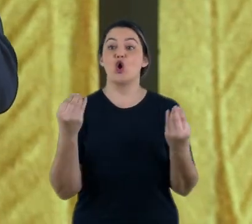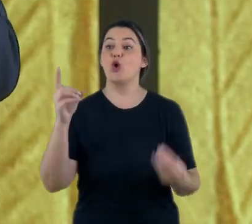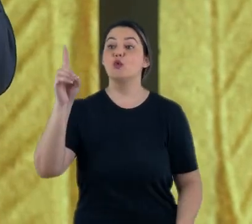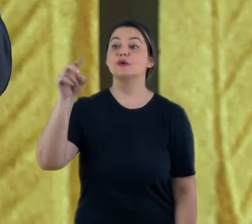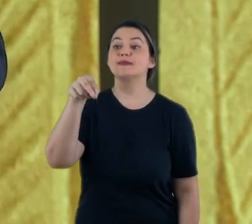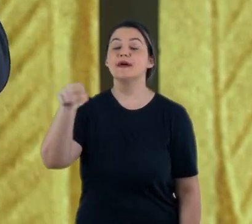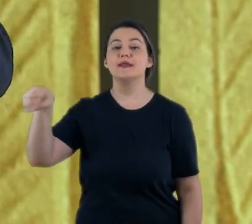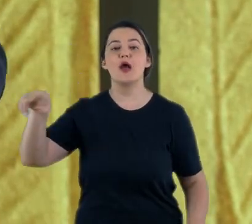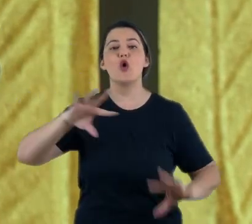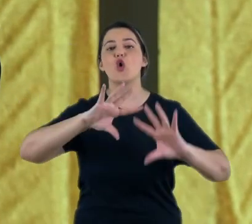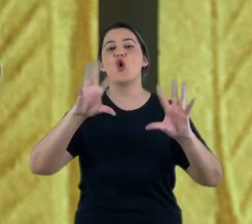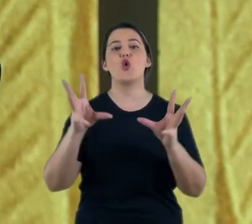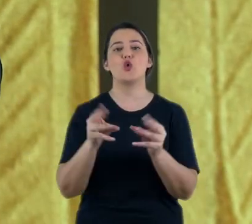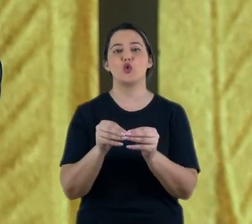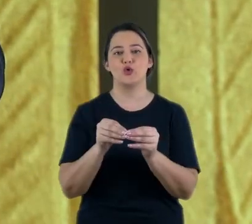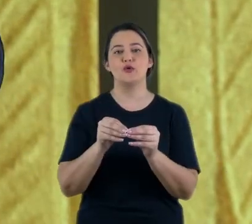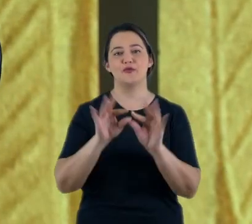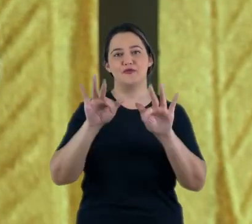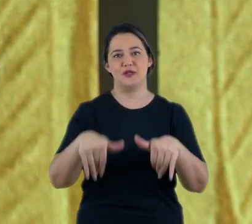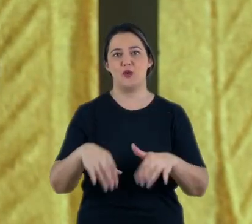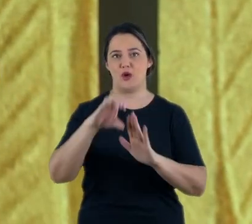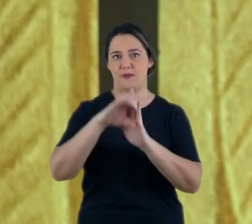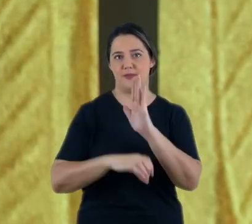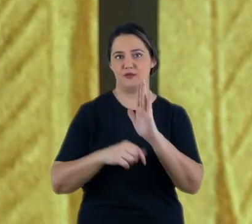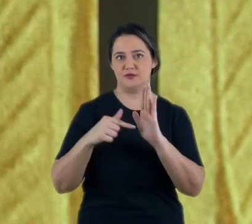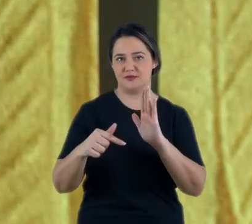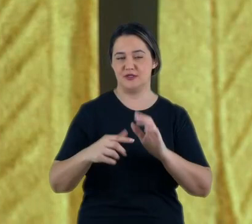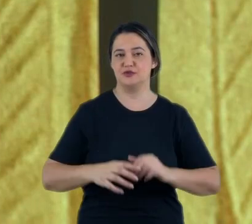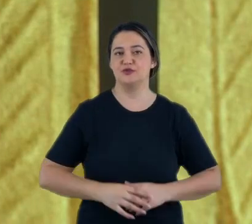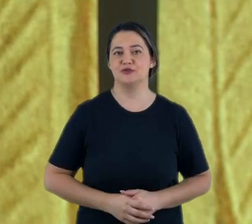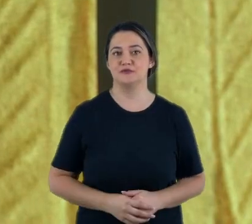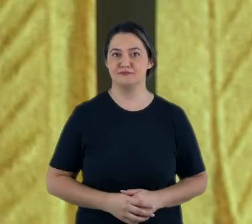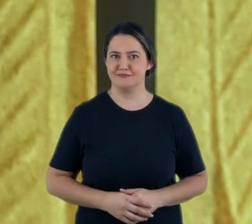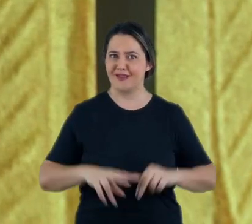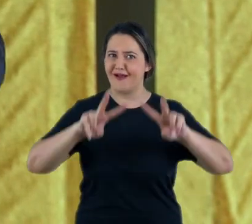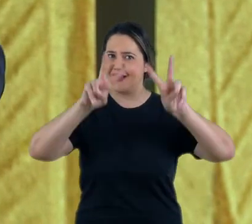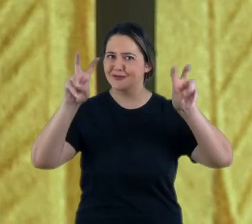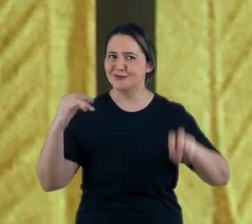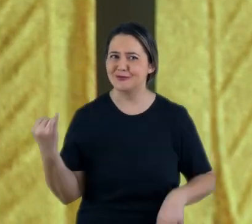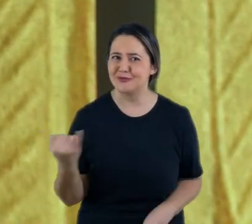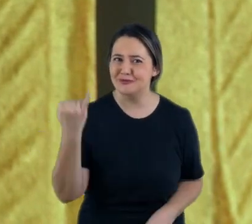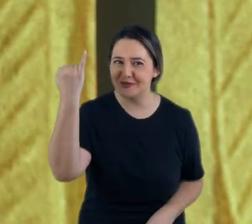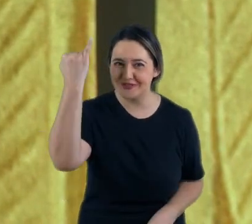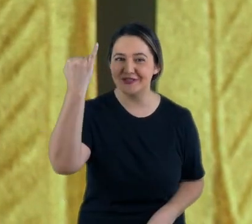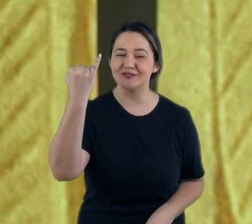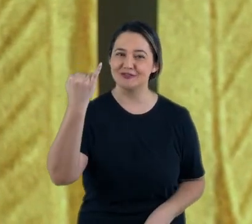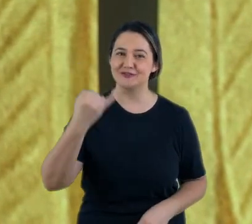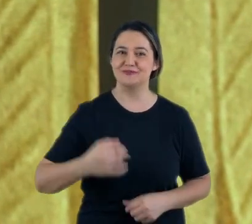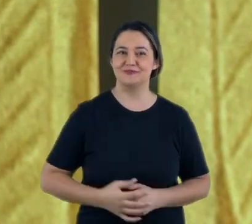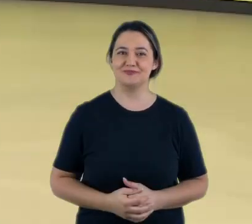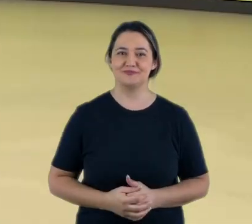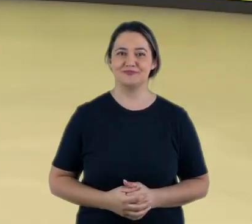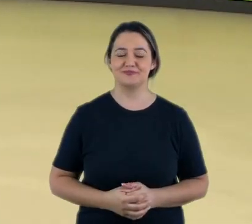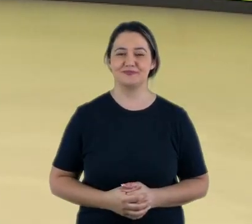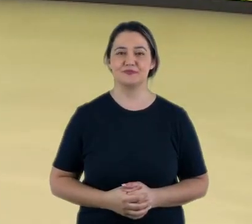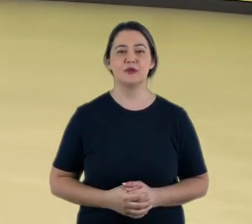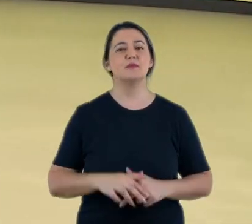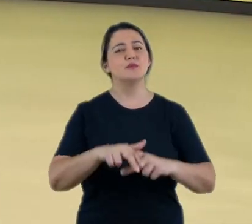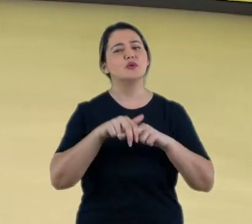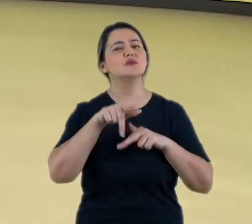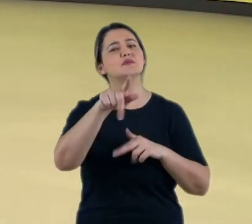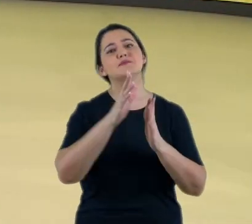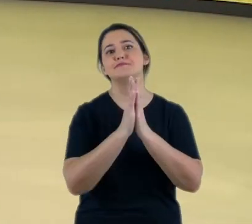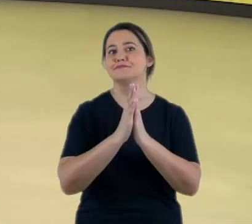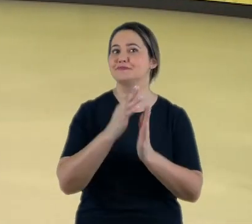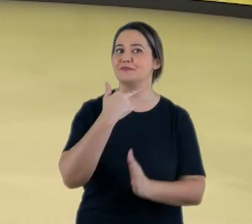o enredo de todo esse capítulo, ou seja, são assuntos muito importantes para a nossa compreensão hoje. Portanto, você não